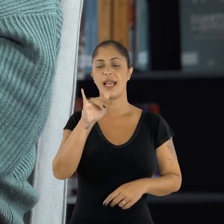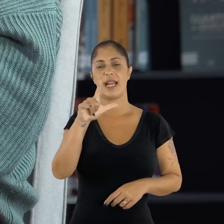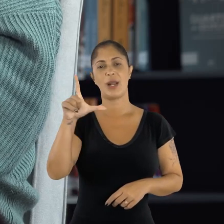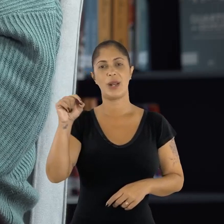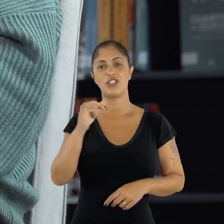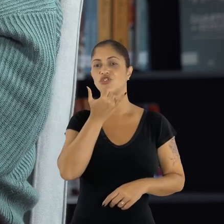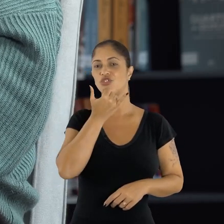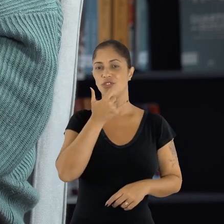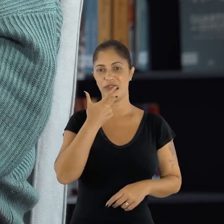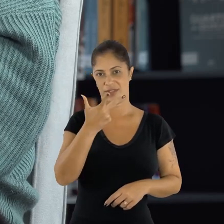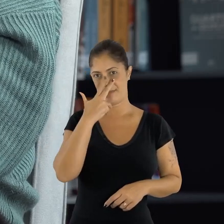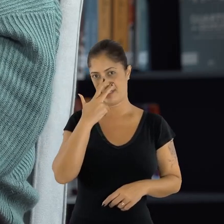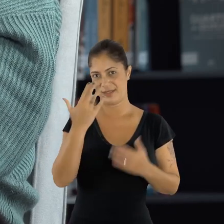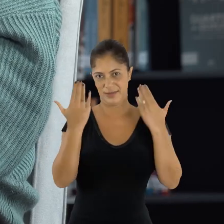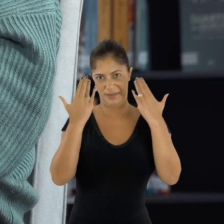né?